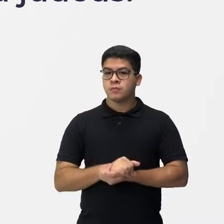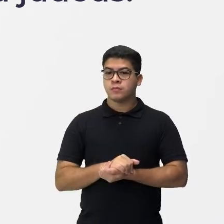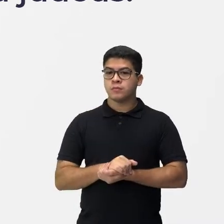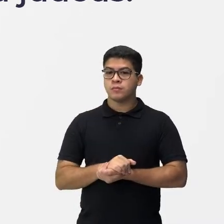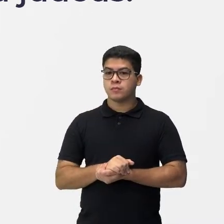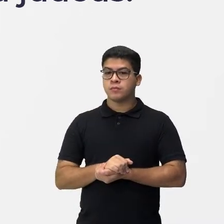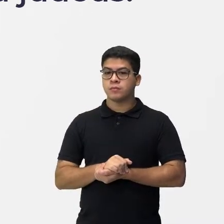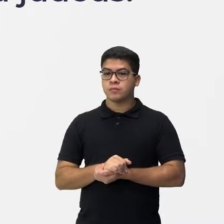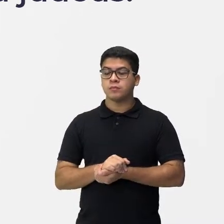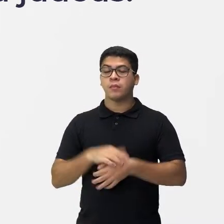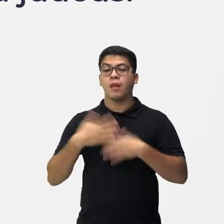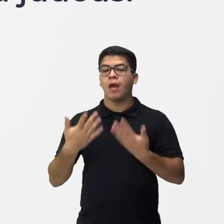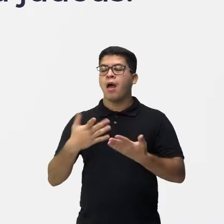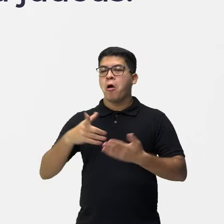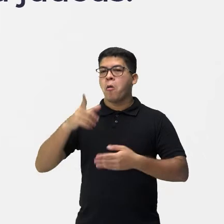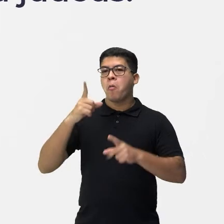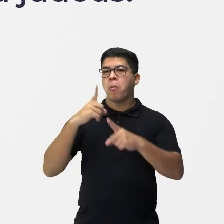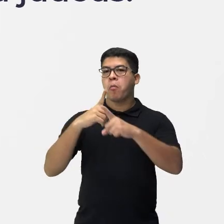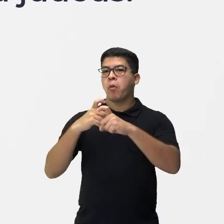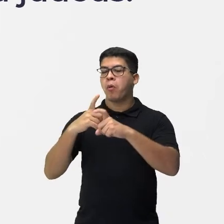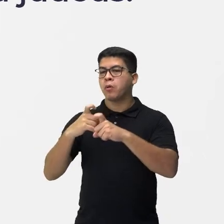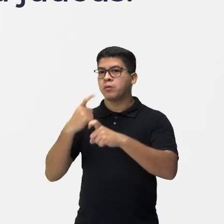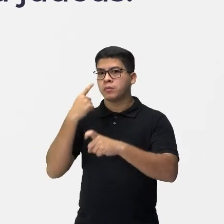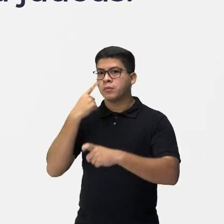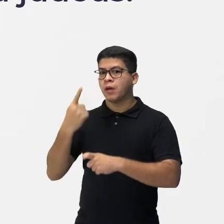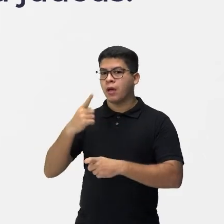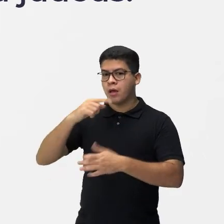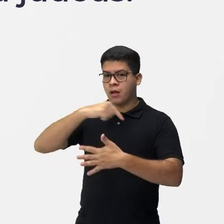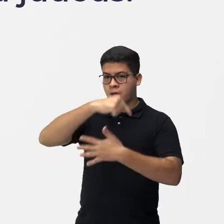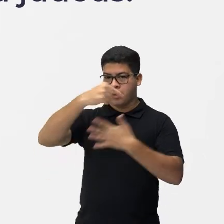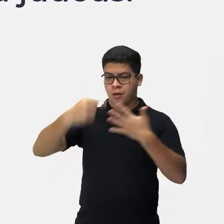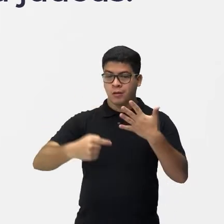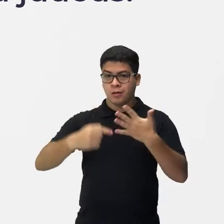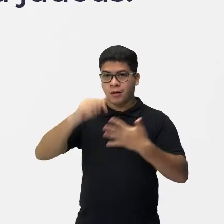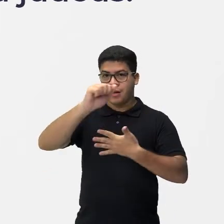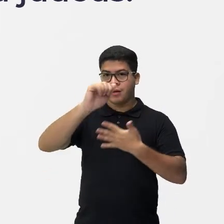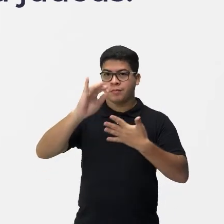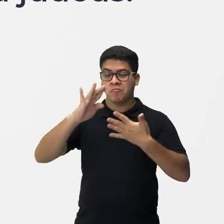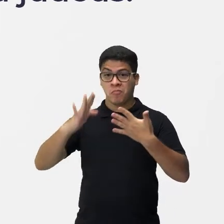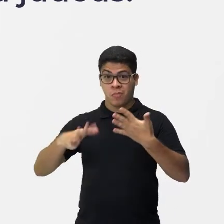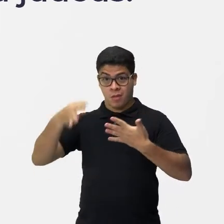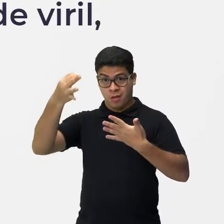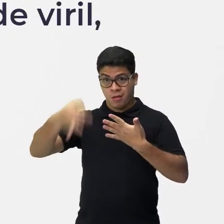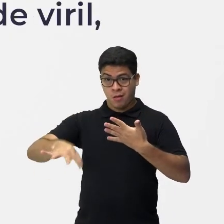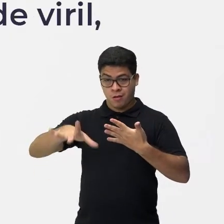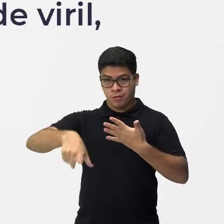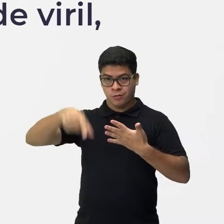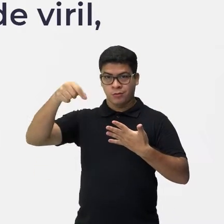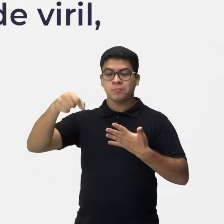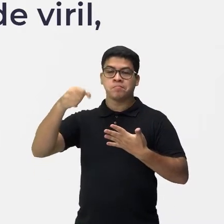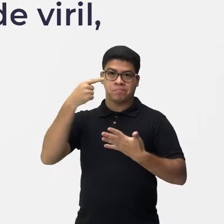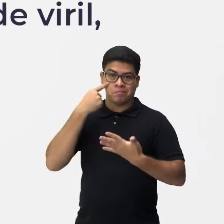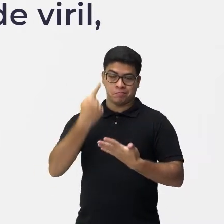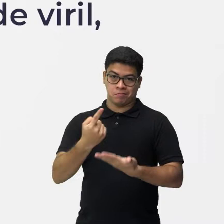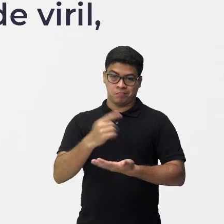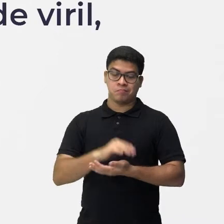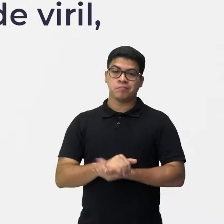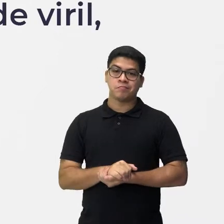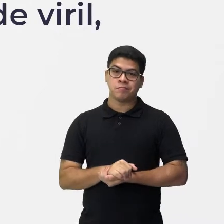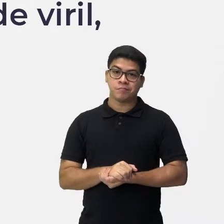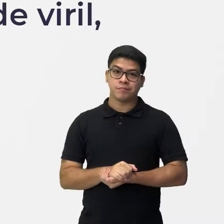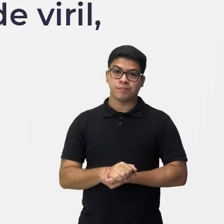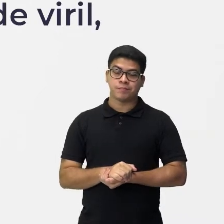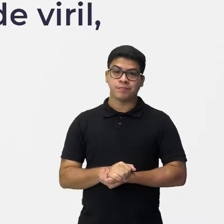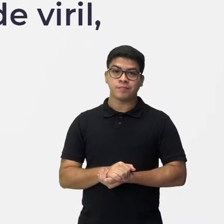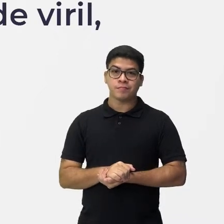perpetrado pelos nazistas, assinale a alternativa correta. Mais uma vez, 5 alternativas. Para vocês escolherem a nossa